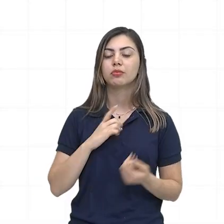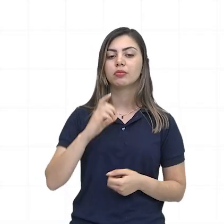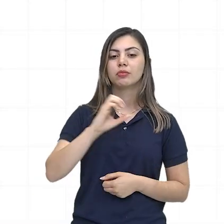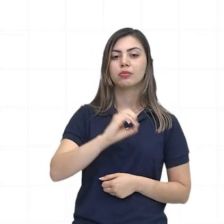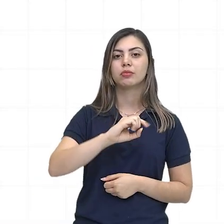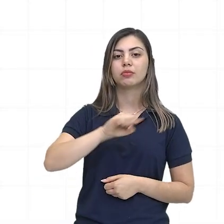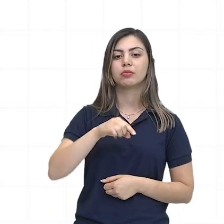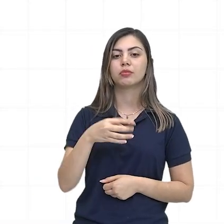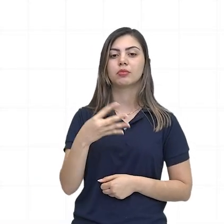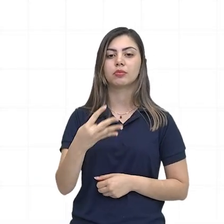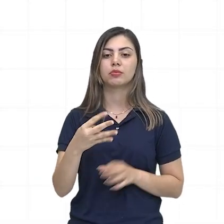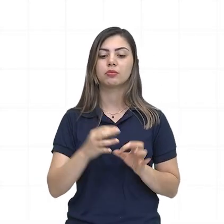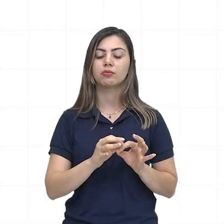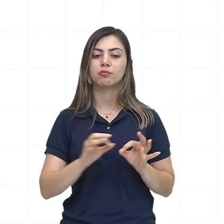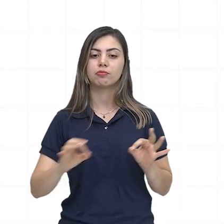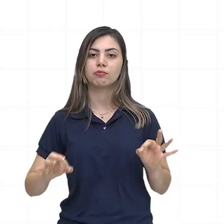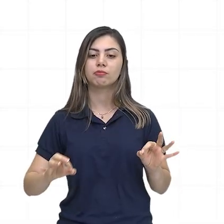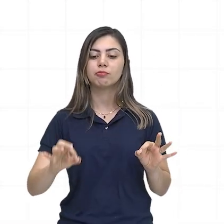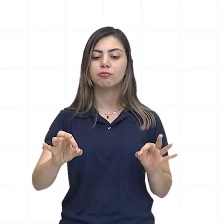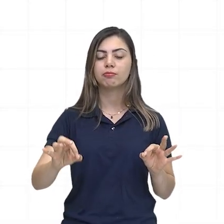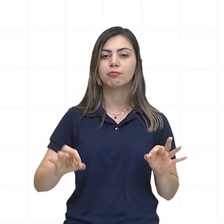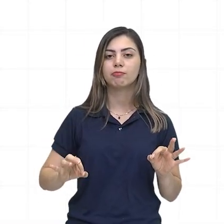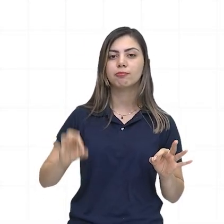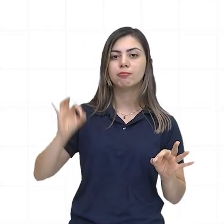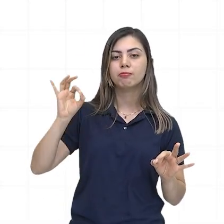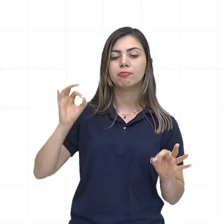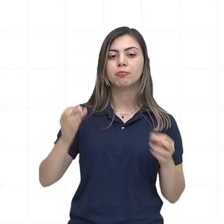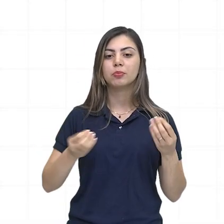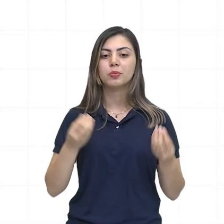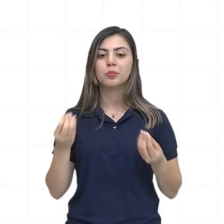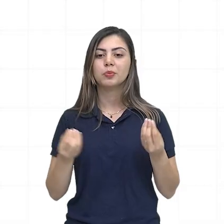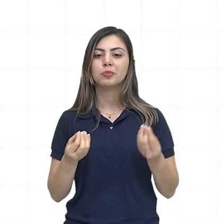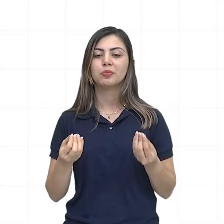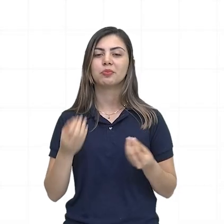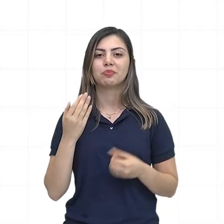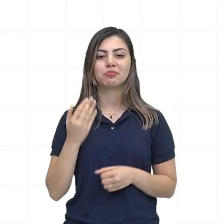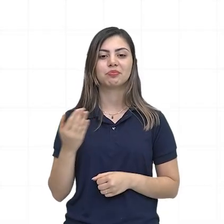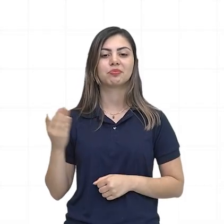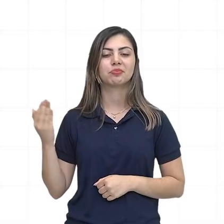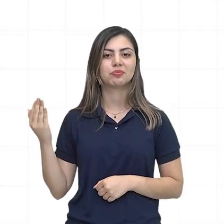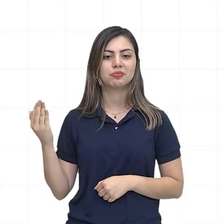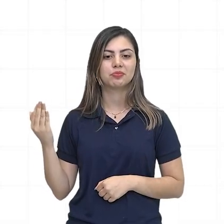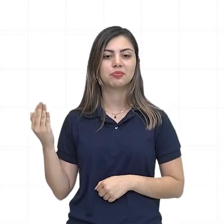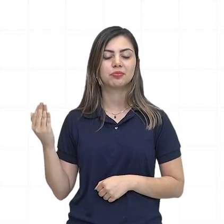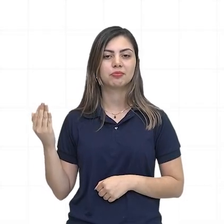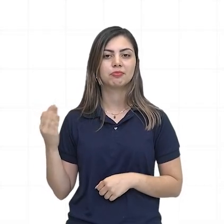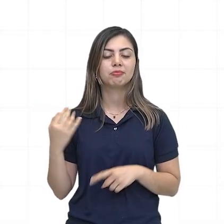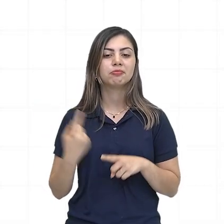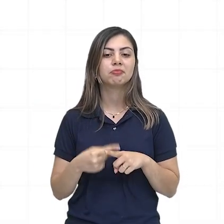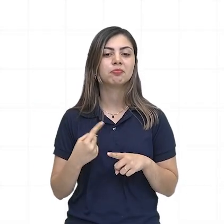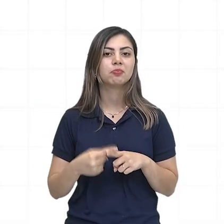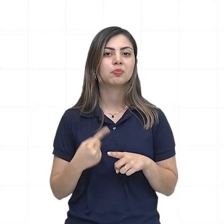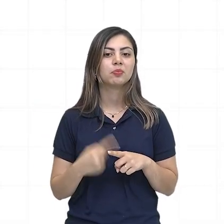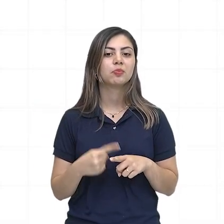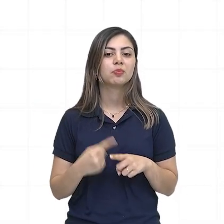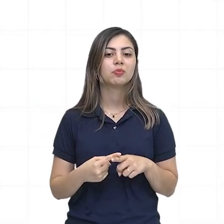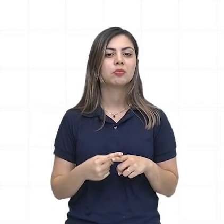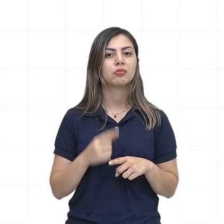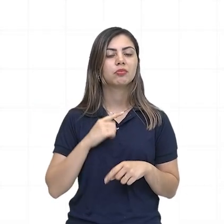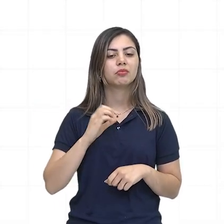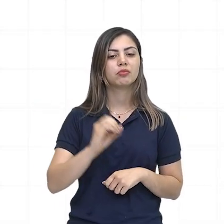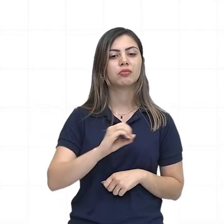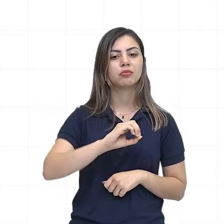0,4 metros de medida, nós teremos, olha, tá aí, ó. Por que é a aresta ao